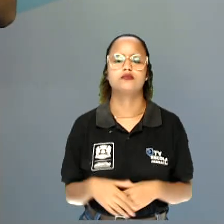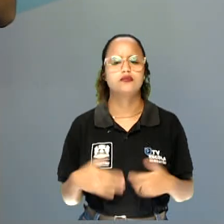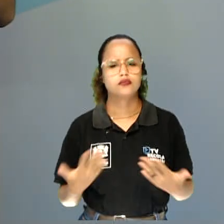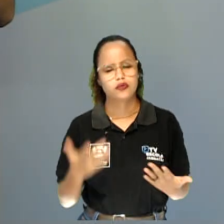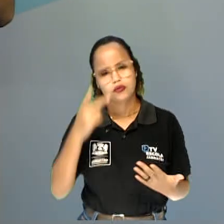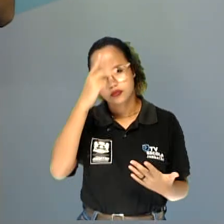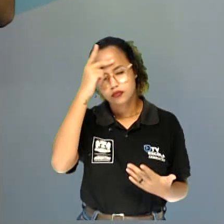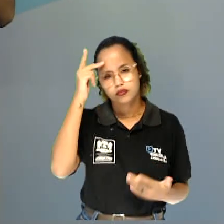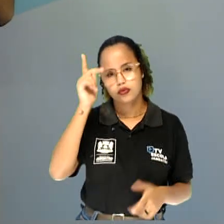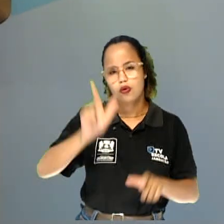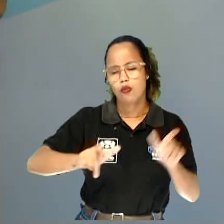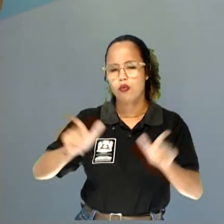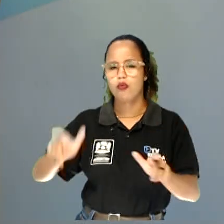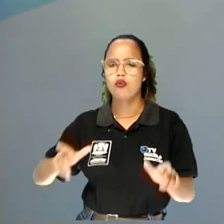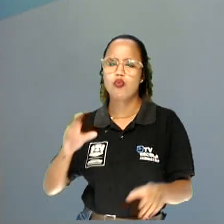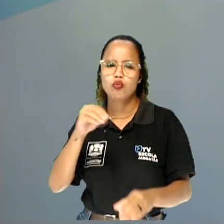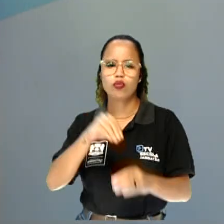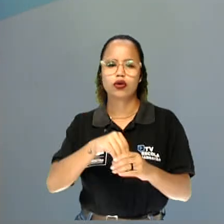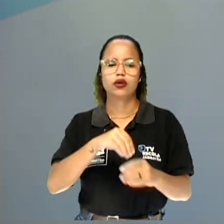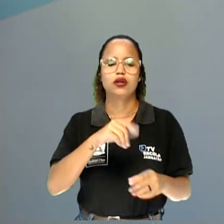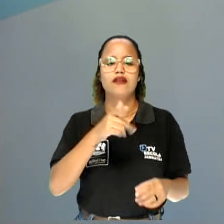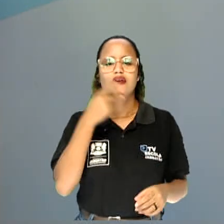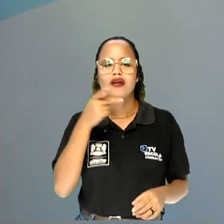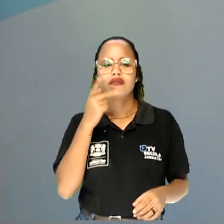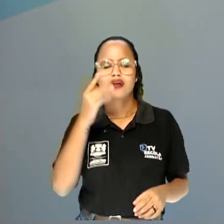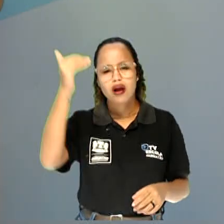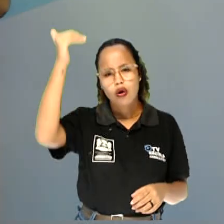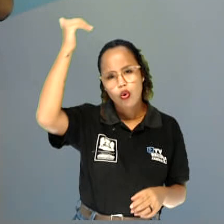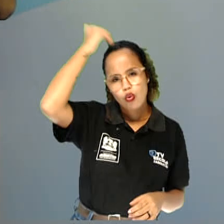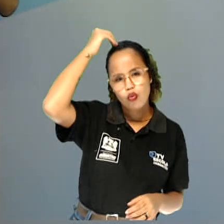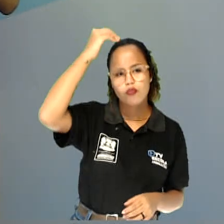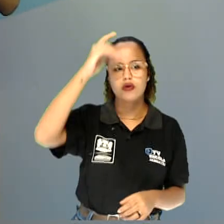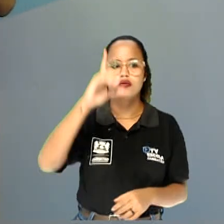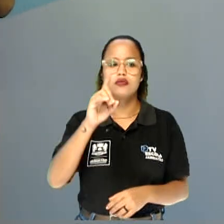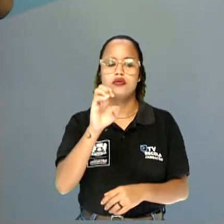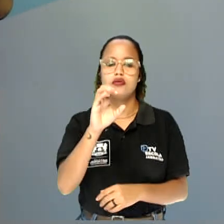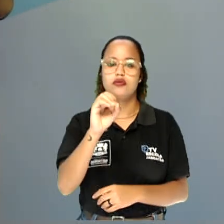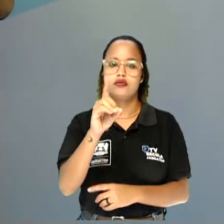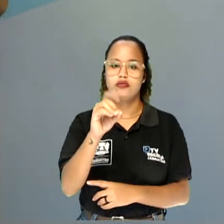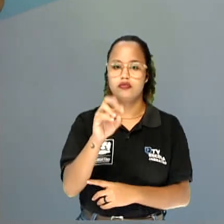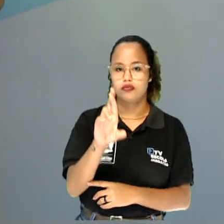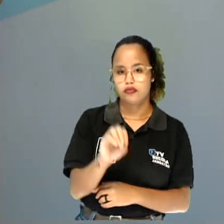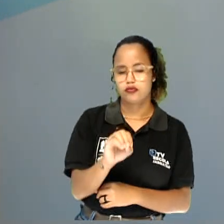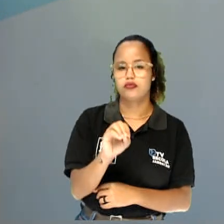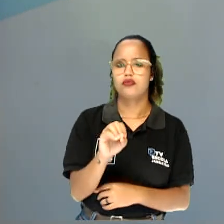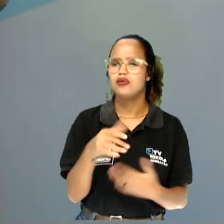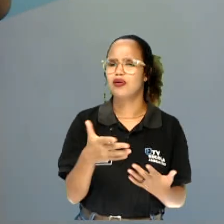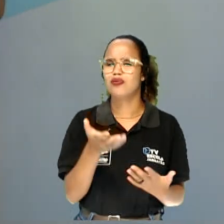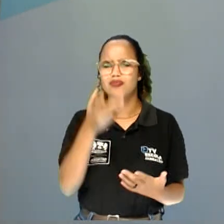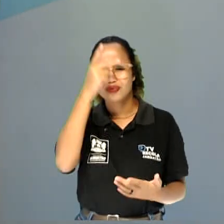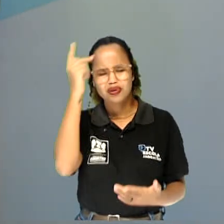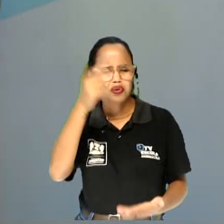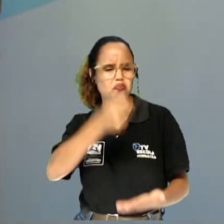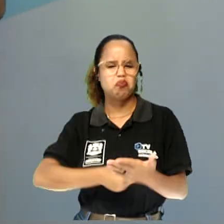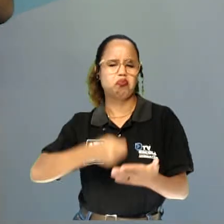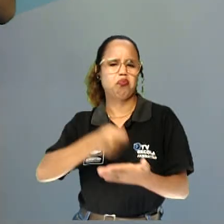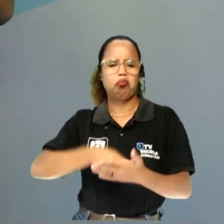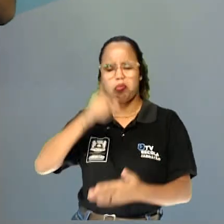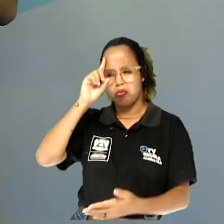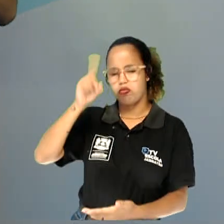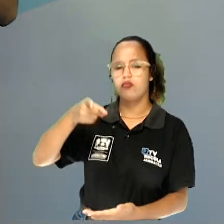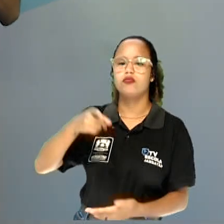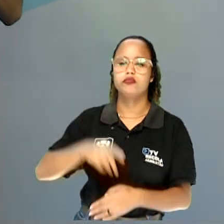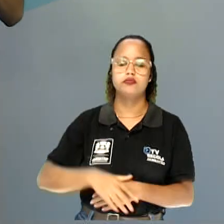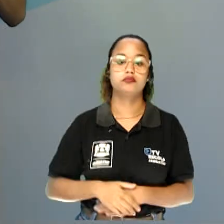parlamentares colocavam essa crise na conta de Deodoro. E Deodoro não sabia lidar com o contraditório muito bem. Ele era um cara que era autoritário, tá?